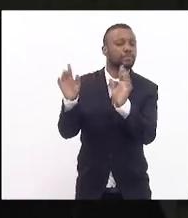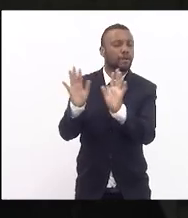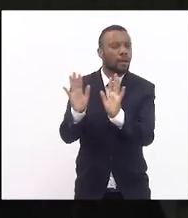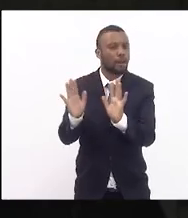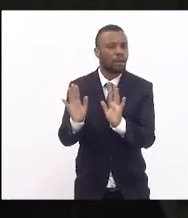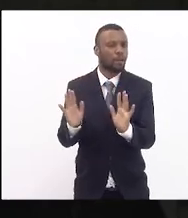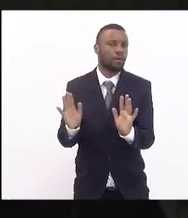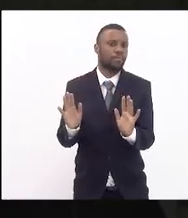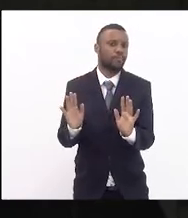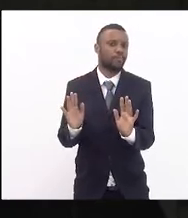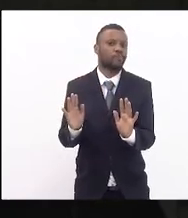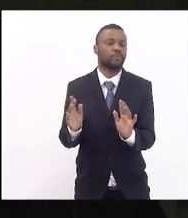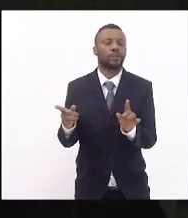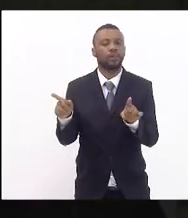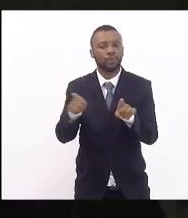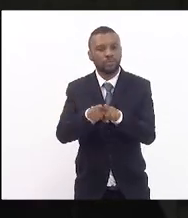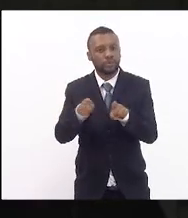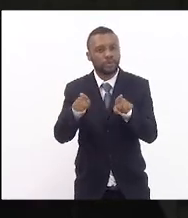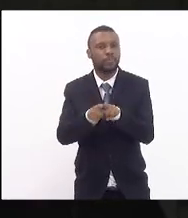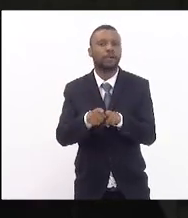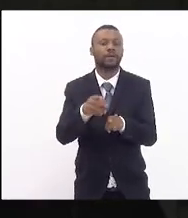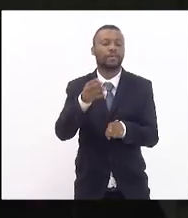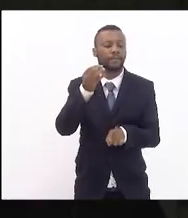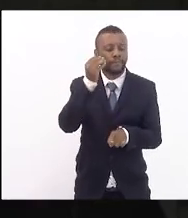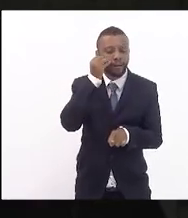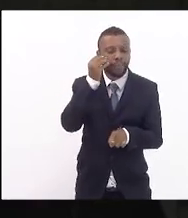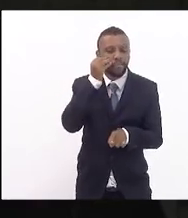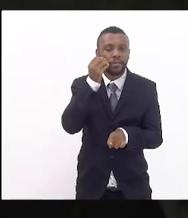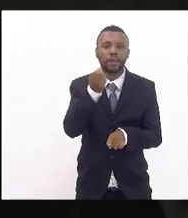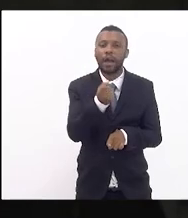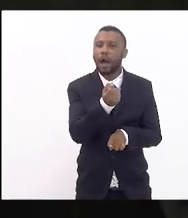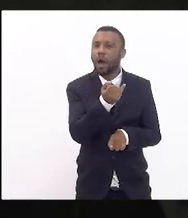E verifico que alguns